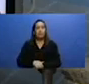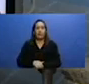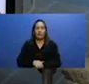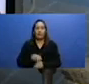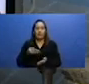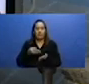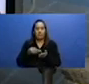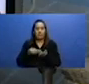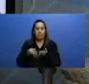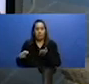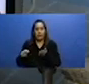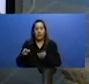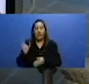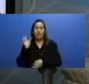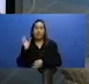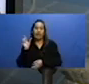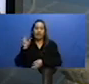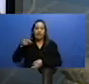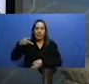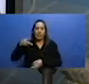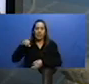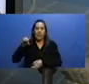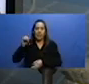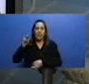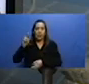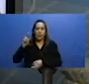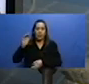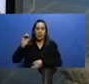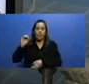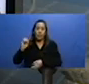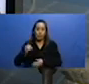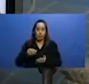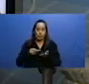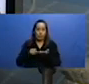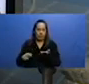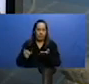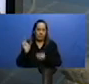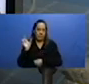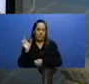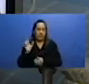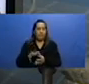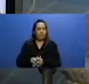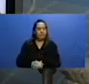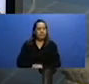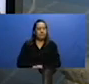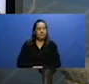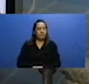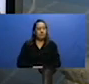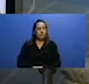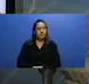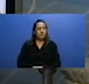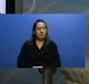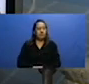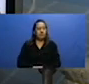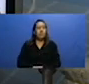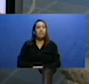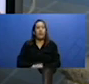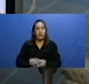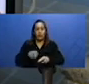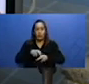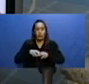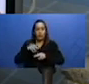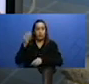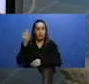pouco aqui. Para ficar verdadeira, eu teria que retirar esta palavra. Por isso que essa afirmação